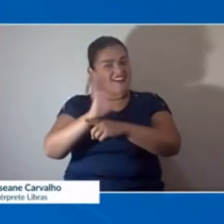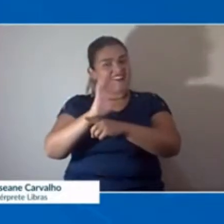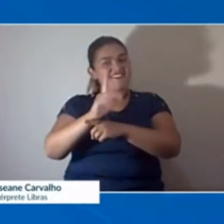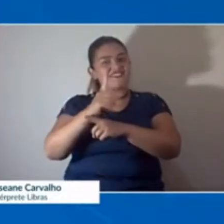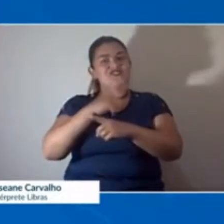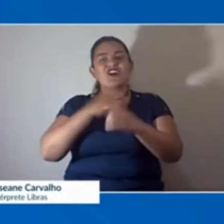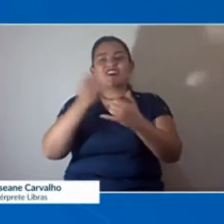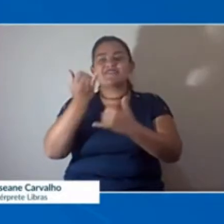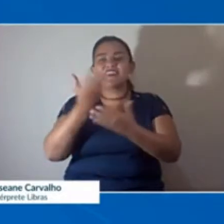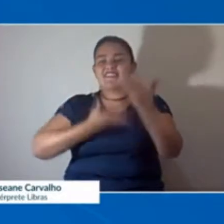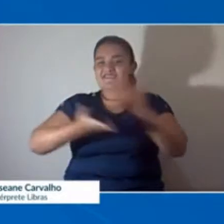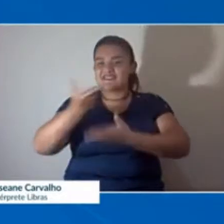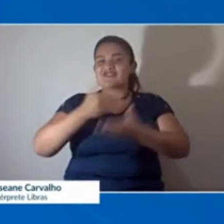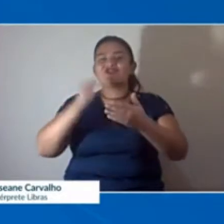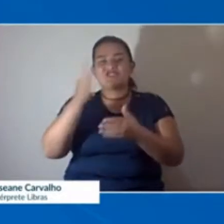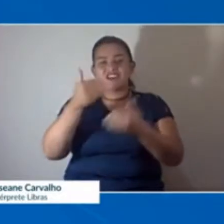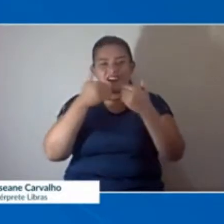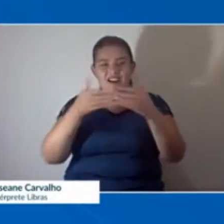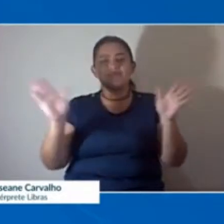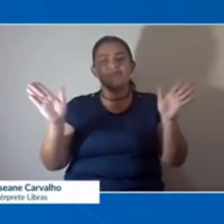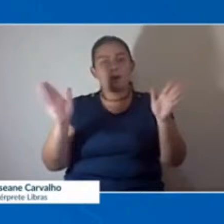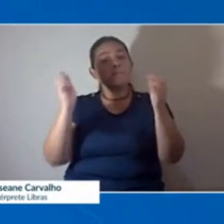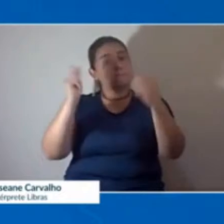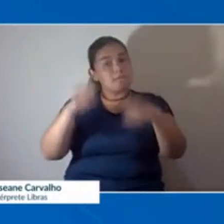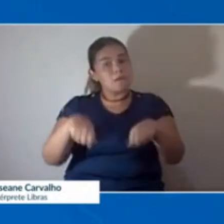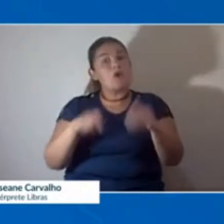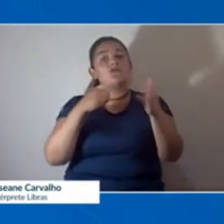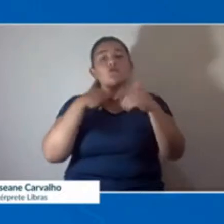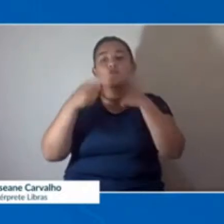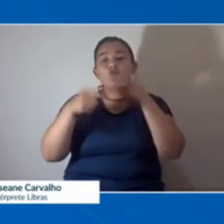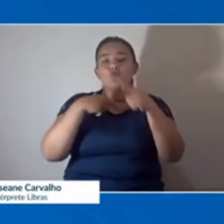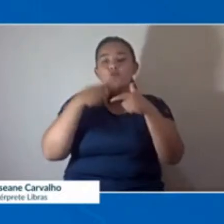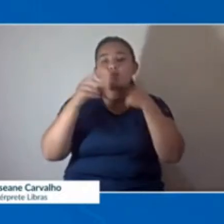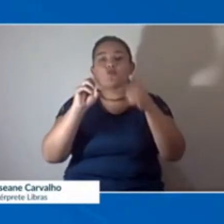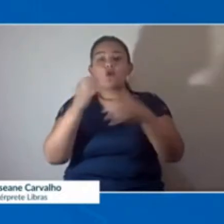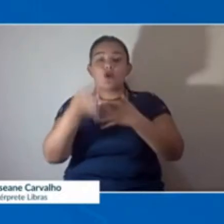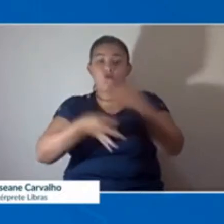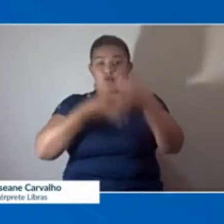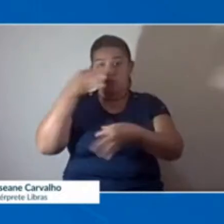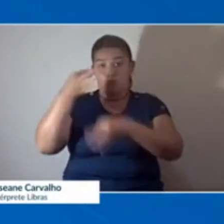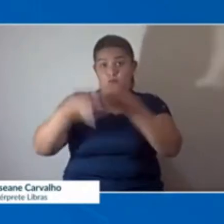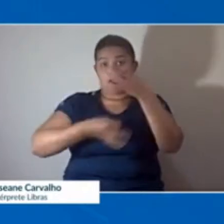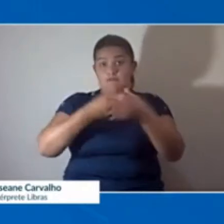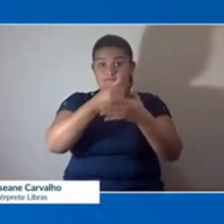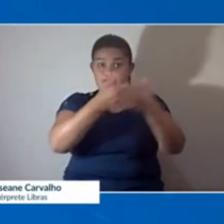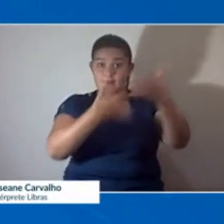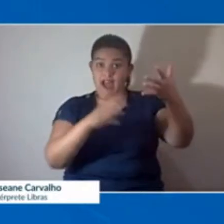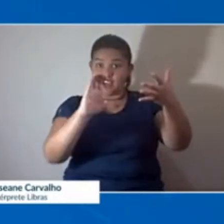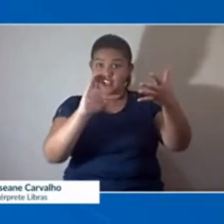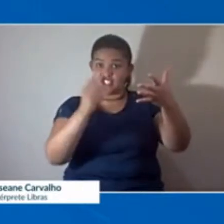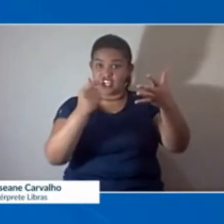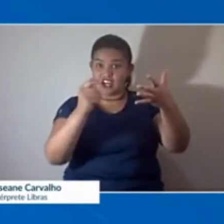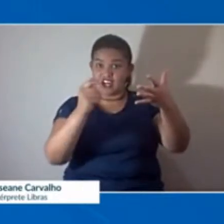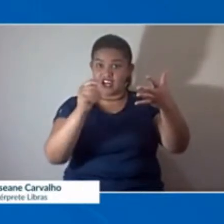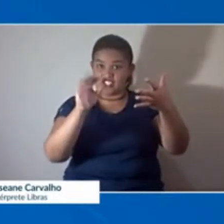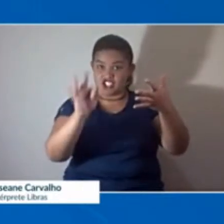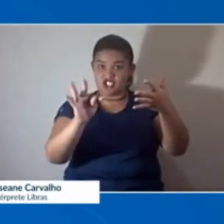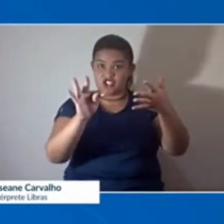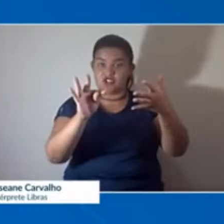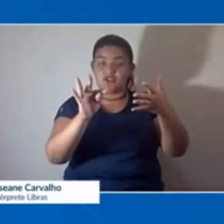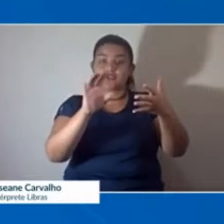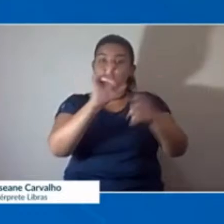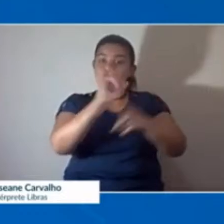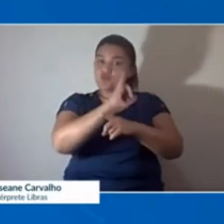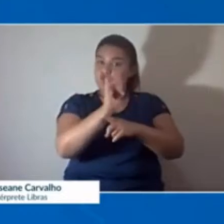já estão abertos. Você pode mandar sua dúvida ou comentário pelo chat no YouTube ou Facebook. É